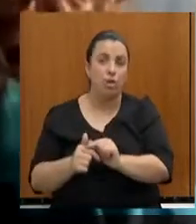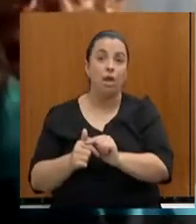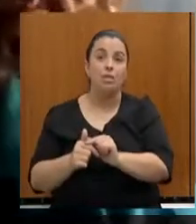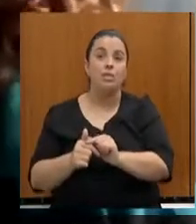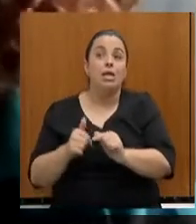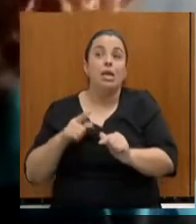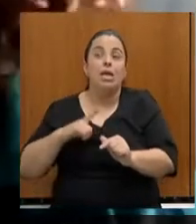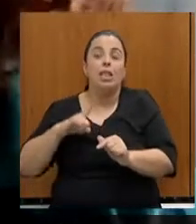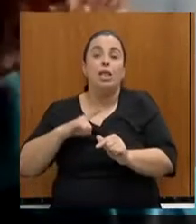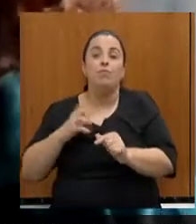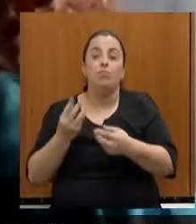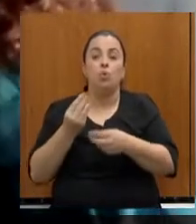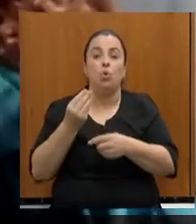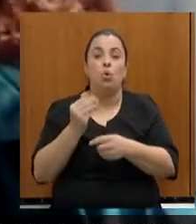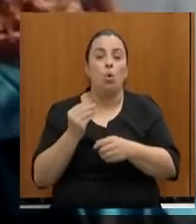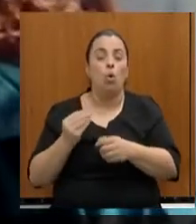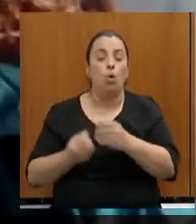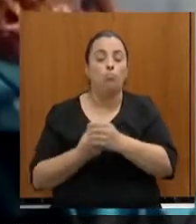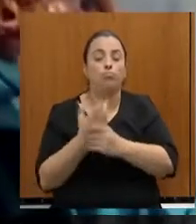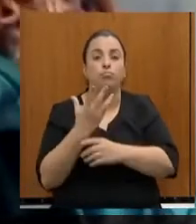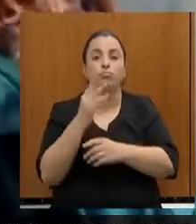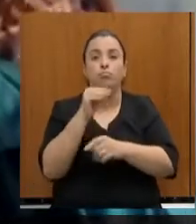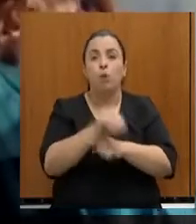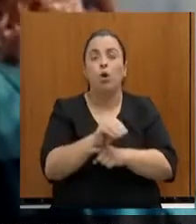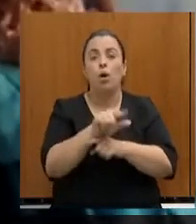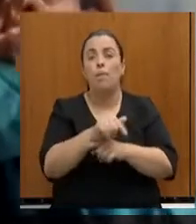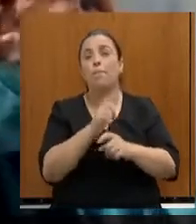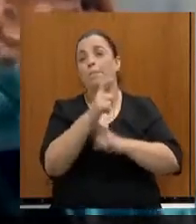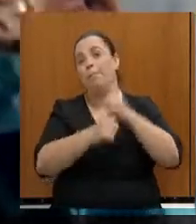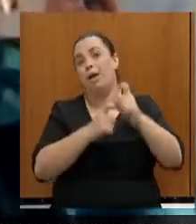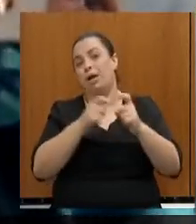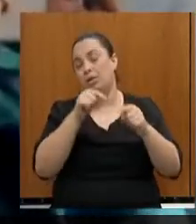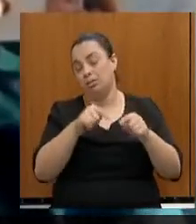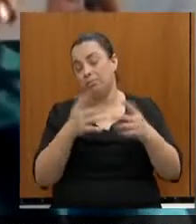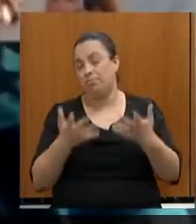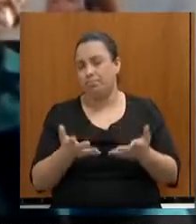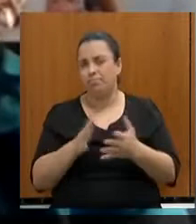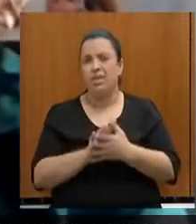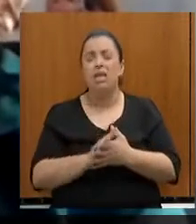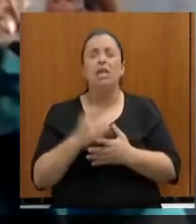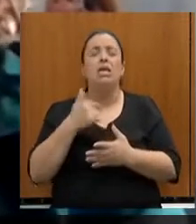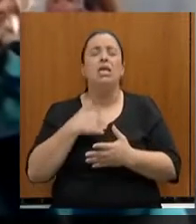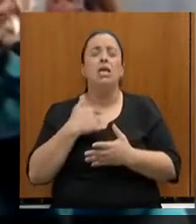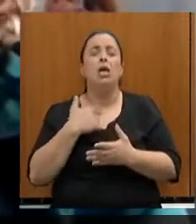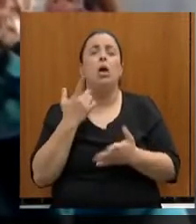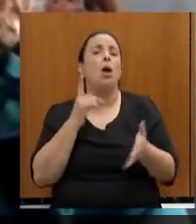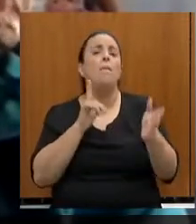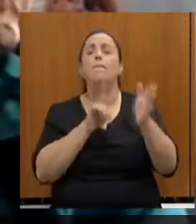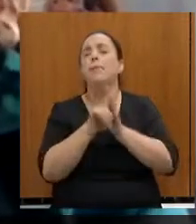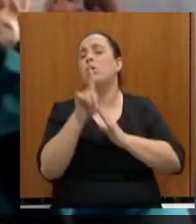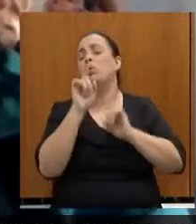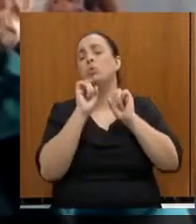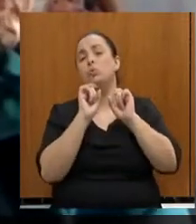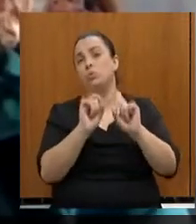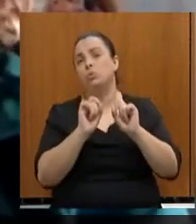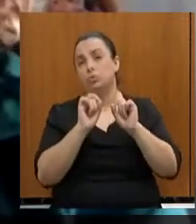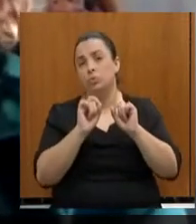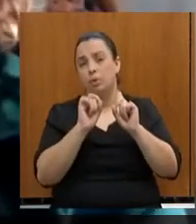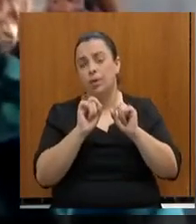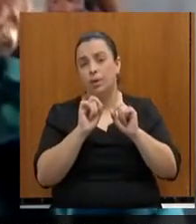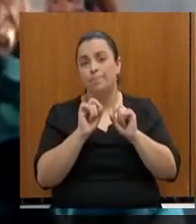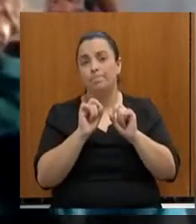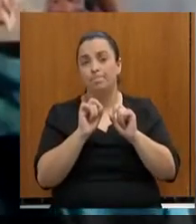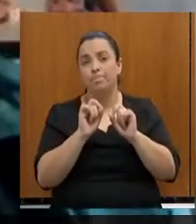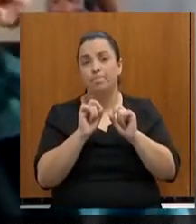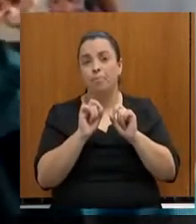2019 no início do ano quando eu queria saber né mandar uma das perguntas que eu gostaria de fazer tem a ver com esse